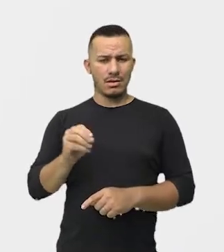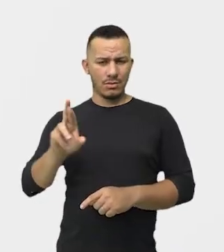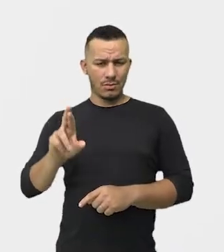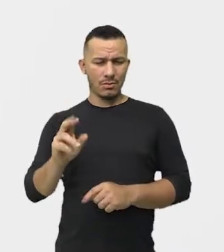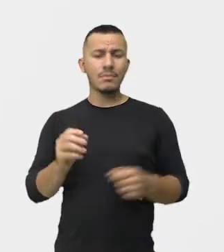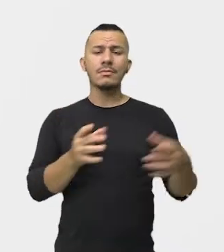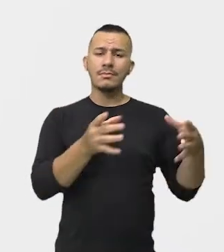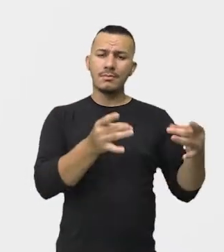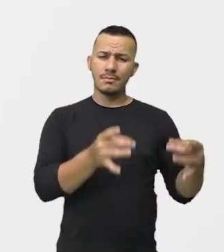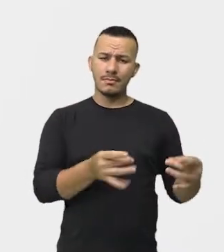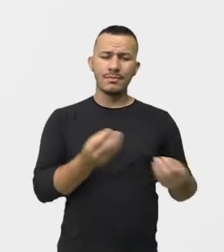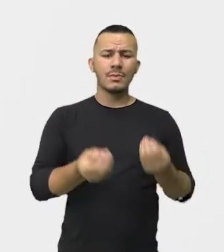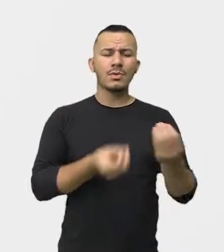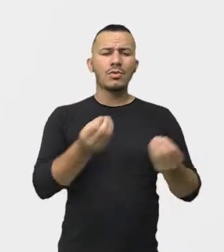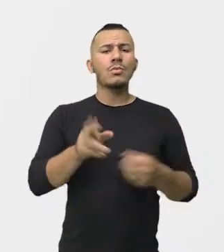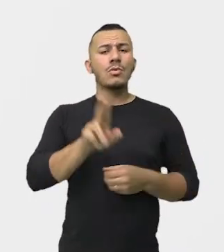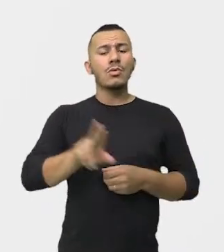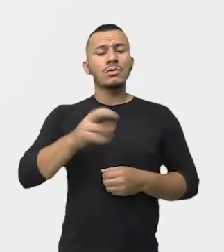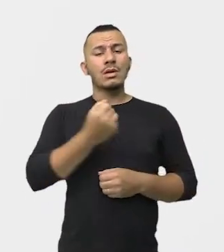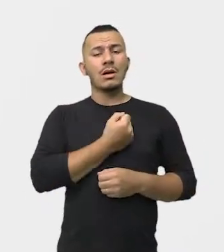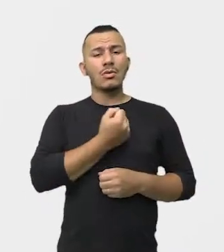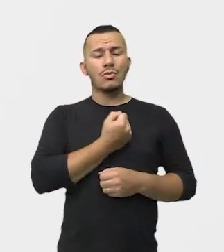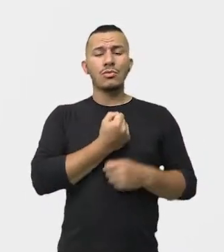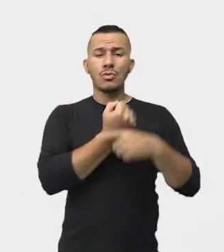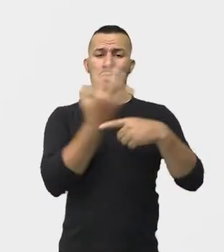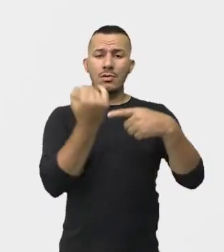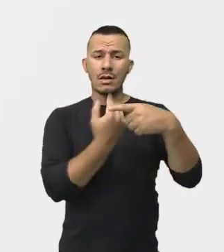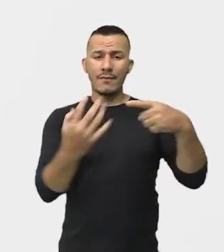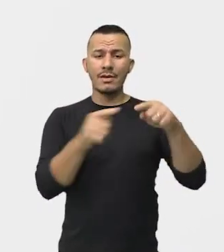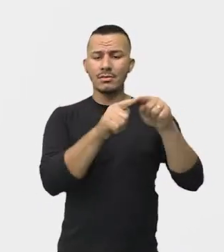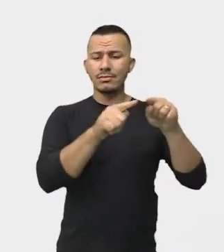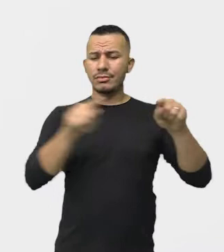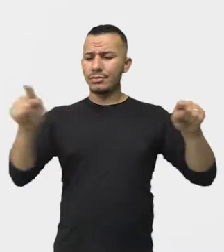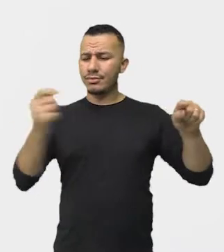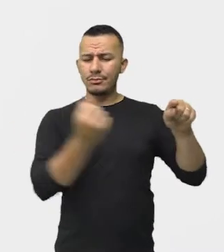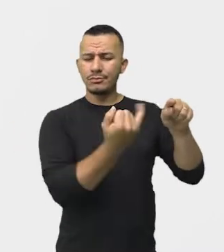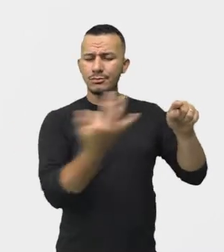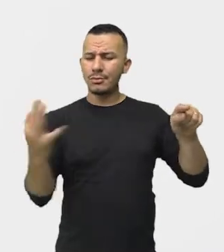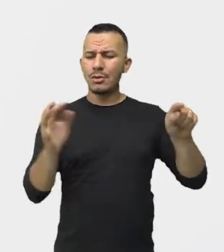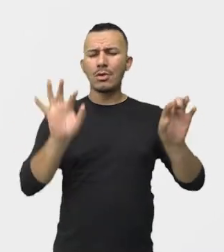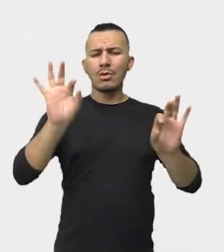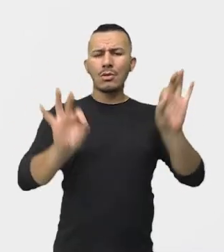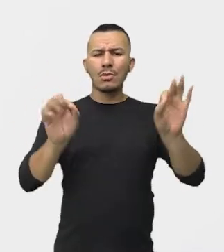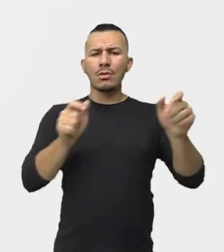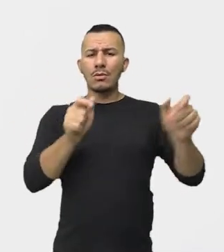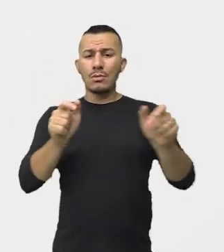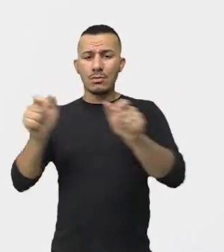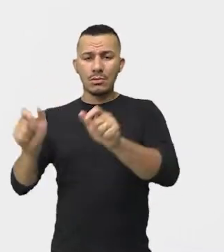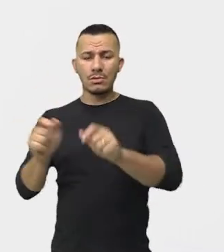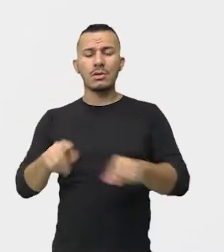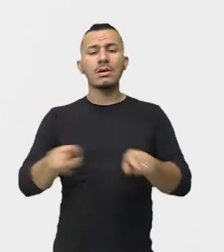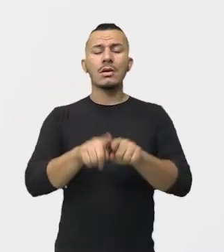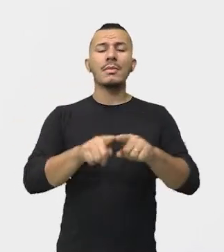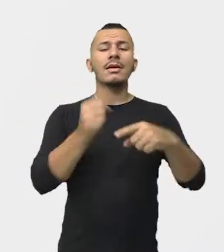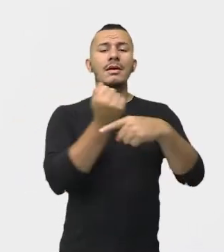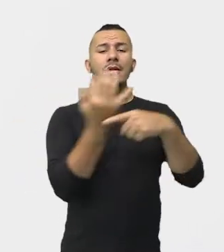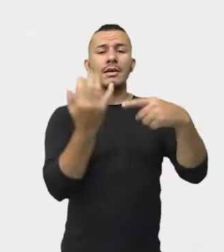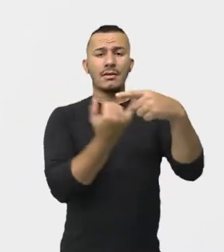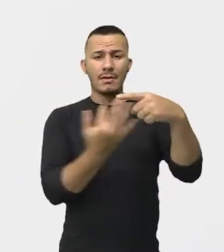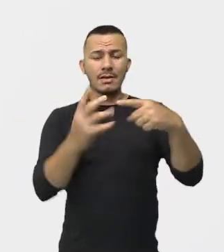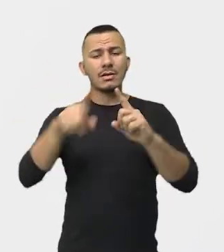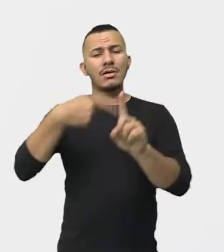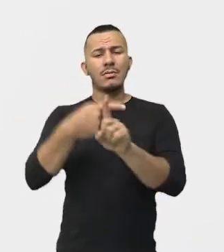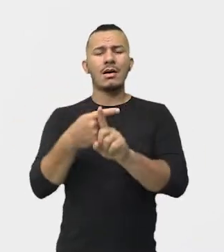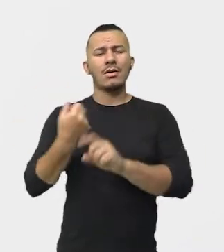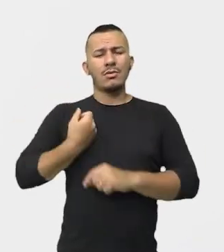Detalhamento. Posição de um número fracionário na reta numérica. E fração. Fração e o